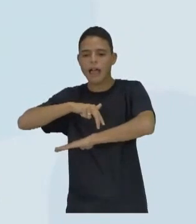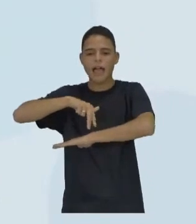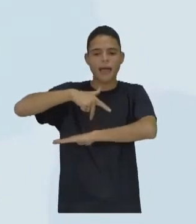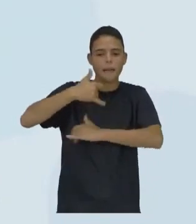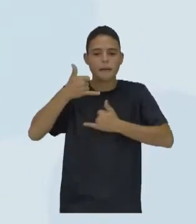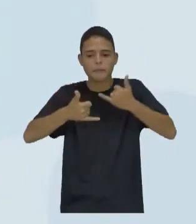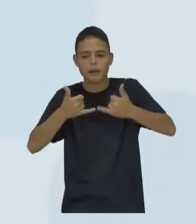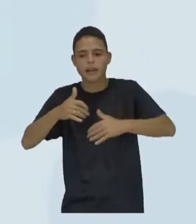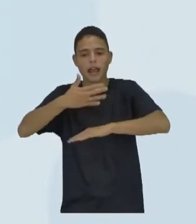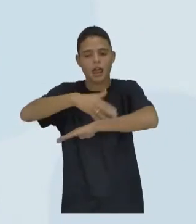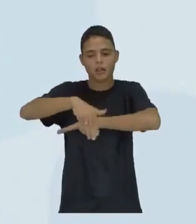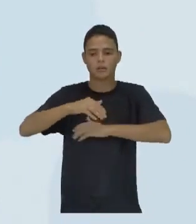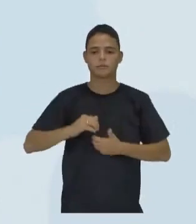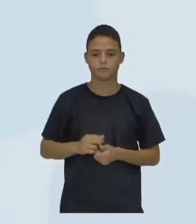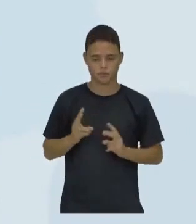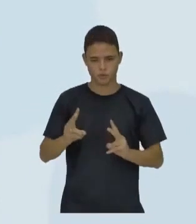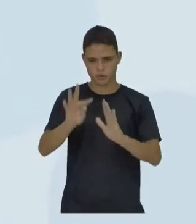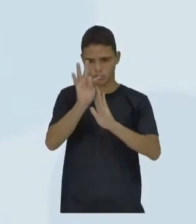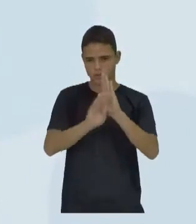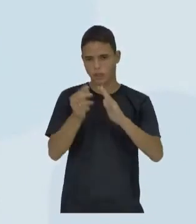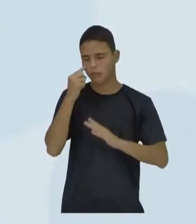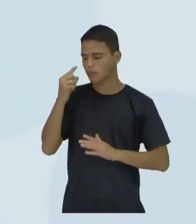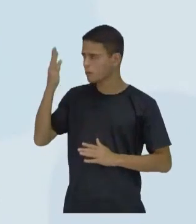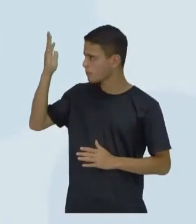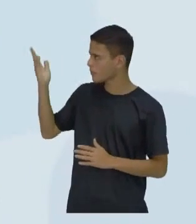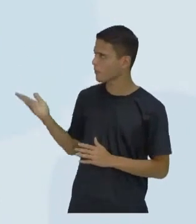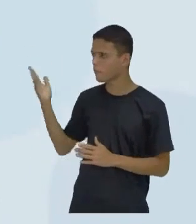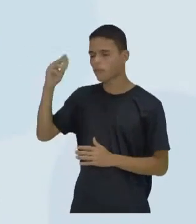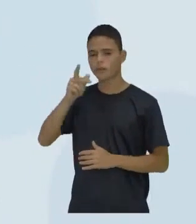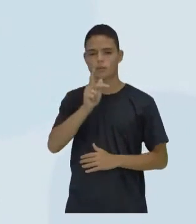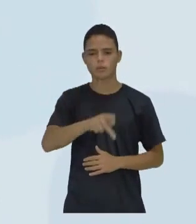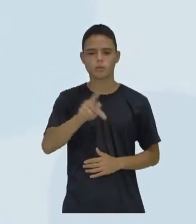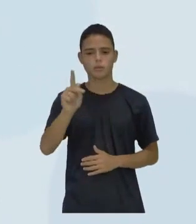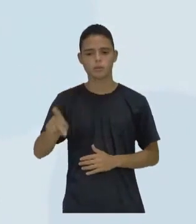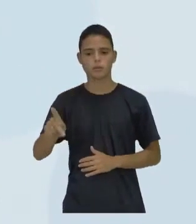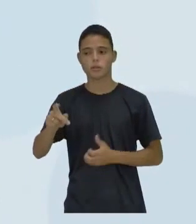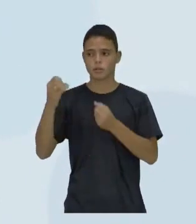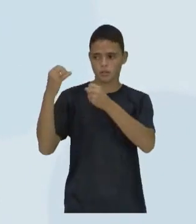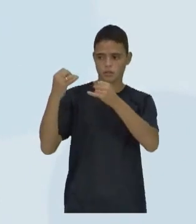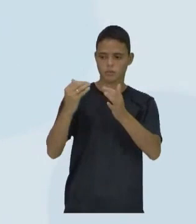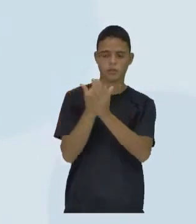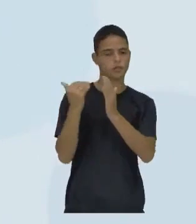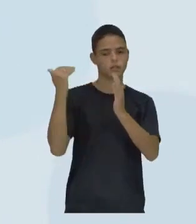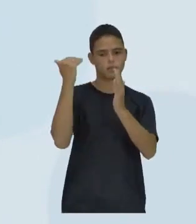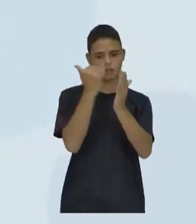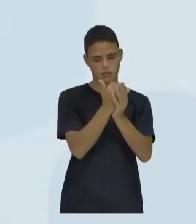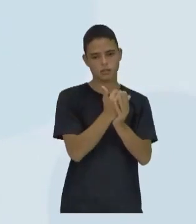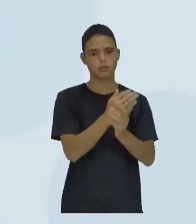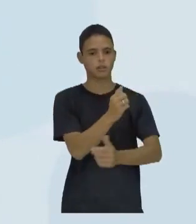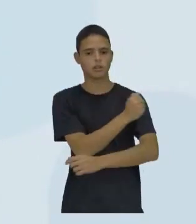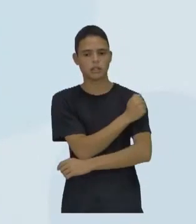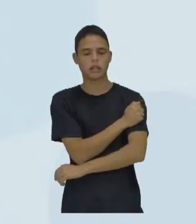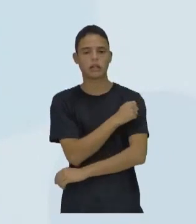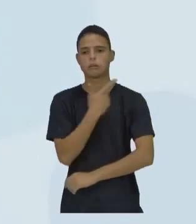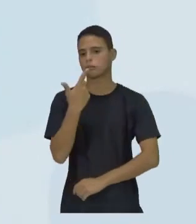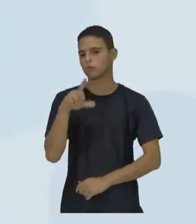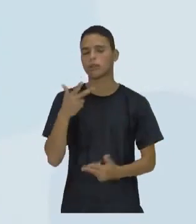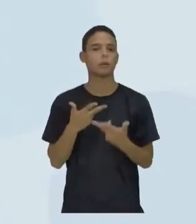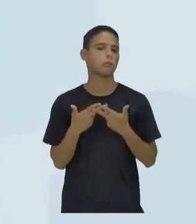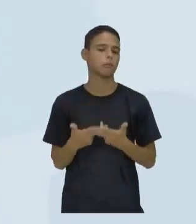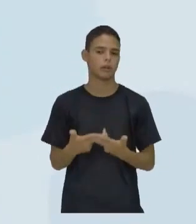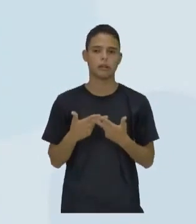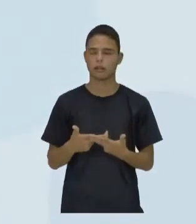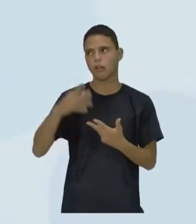isto, tá bom? Vamos continuar com o texto. Professores contam cada vez mais como os alunos não têm paciência de construir